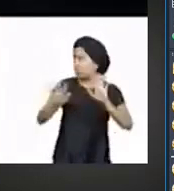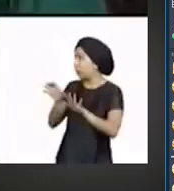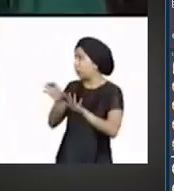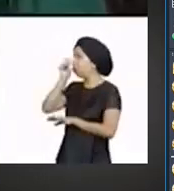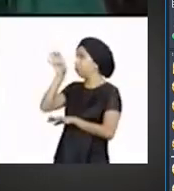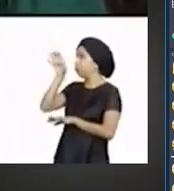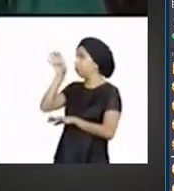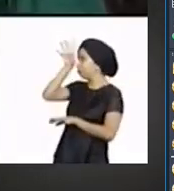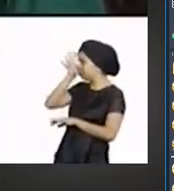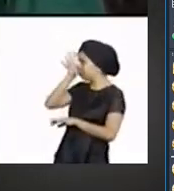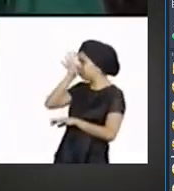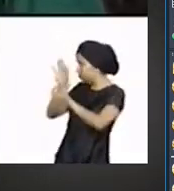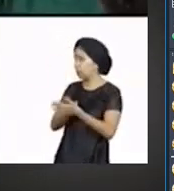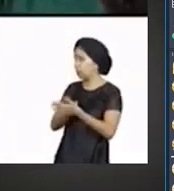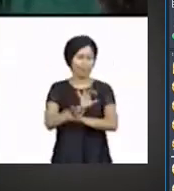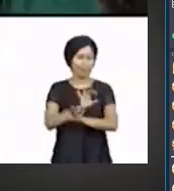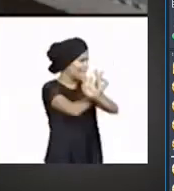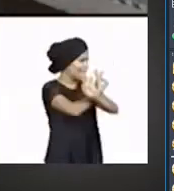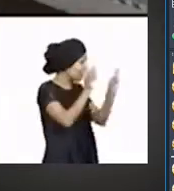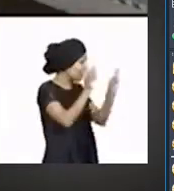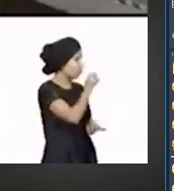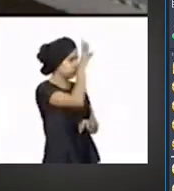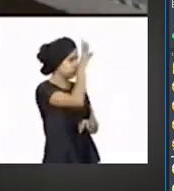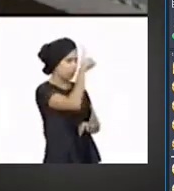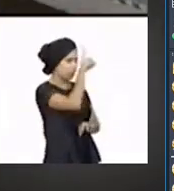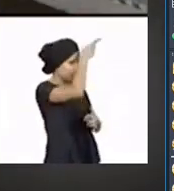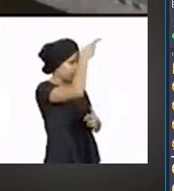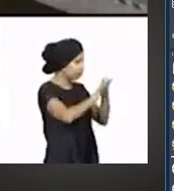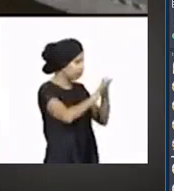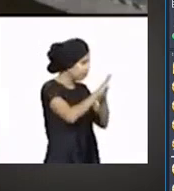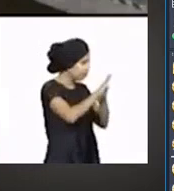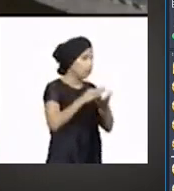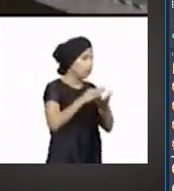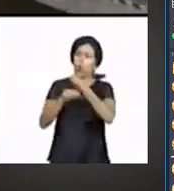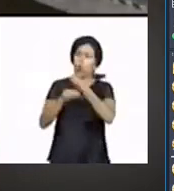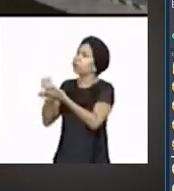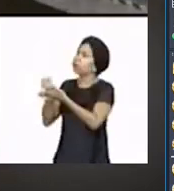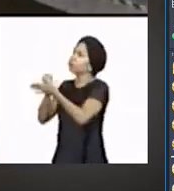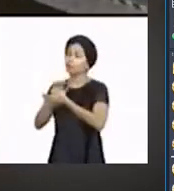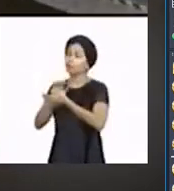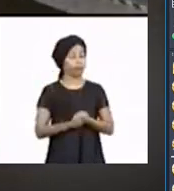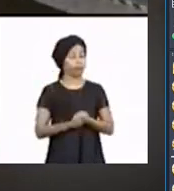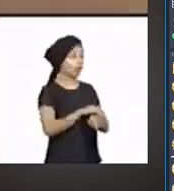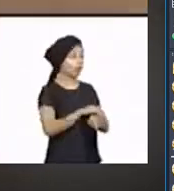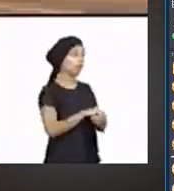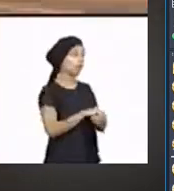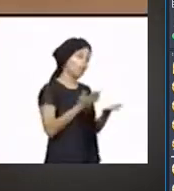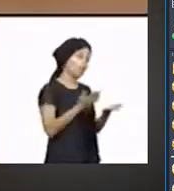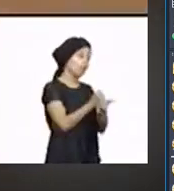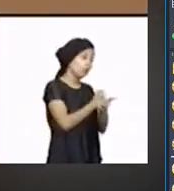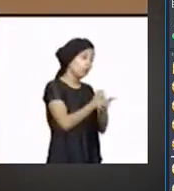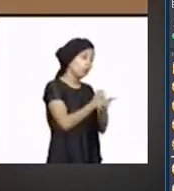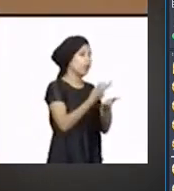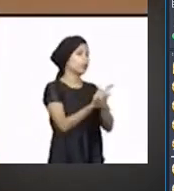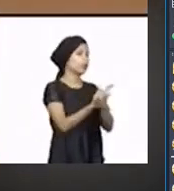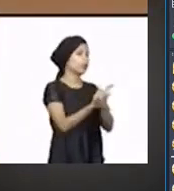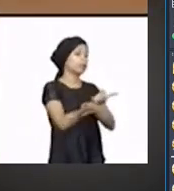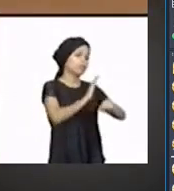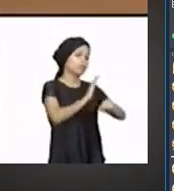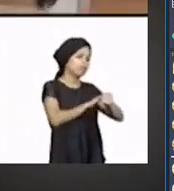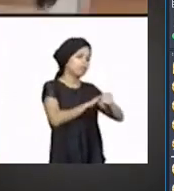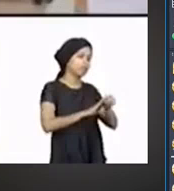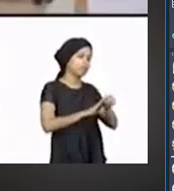de improviso. Como é feito o controle desse explosivo? O controle do explosivo é feito desde o momento da chegada do explosivo, que cada caixa de